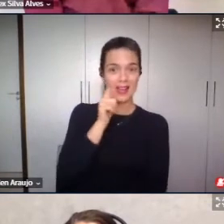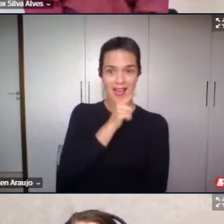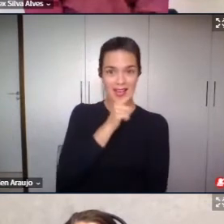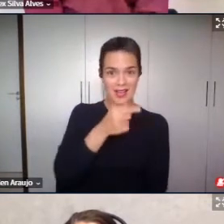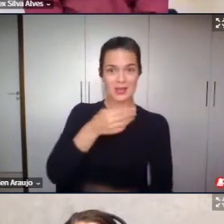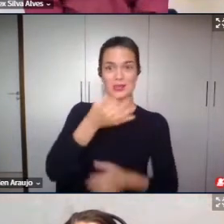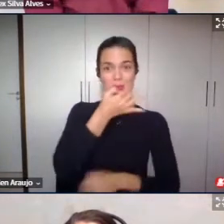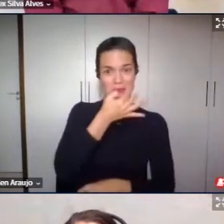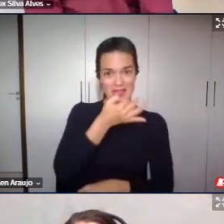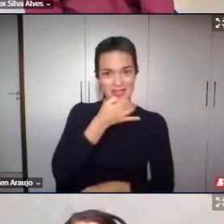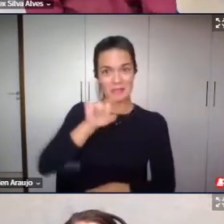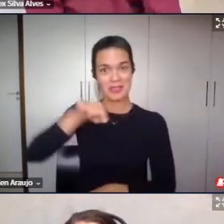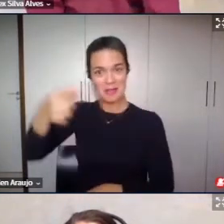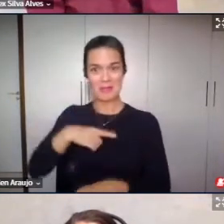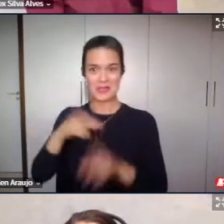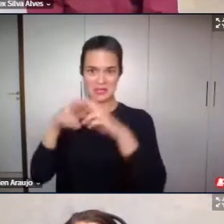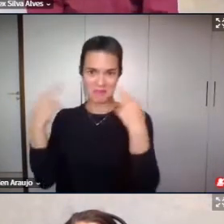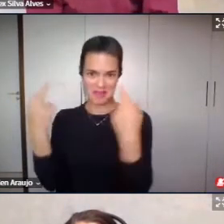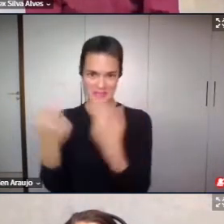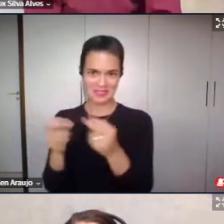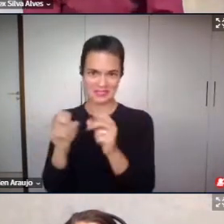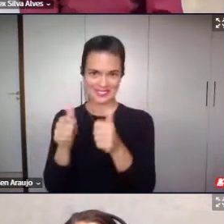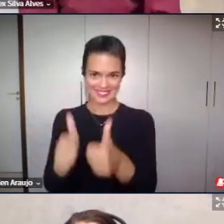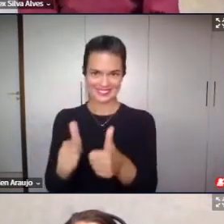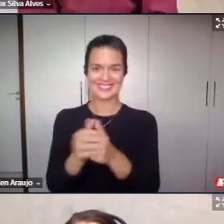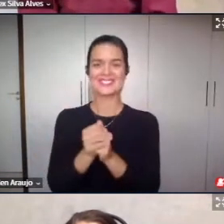finalizar o processo. Então,